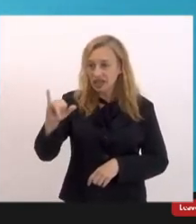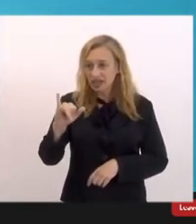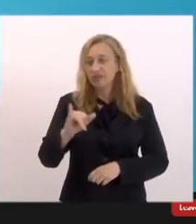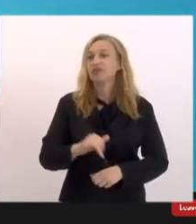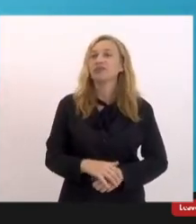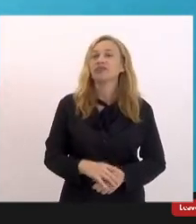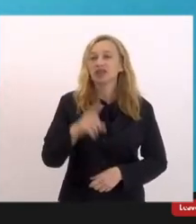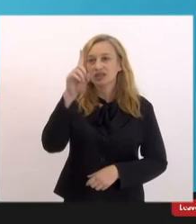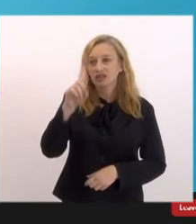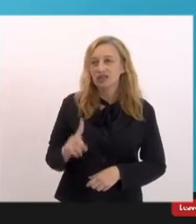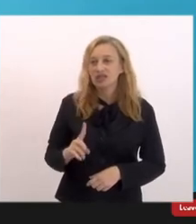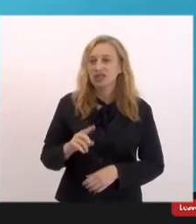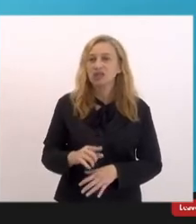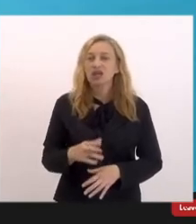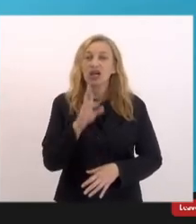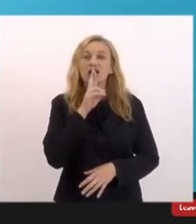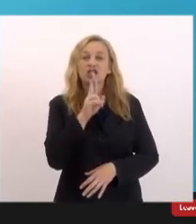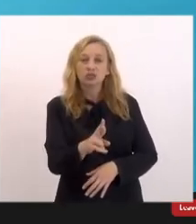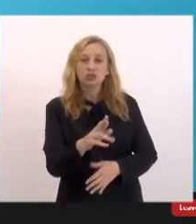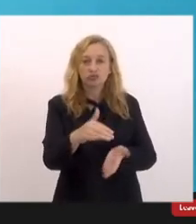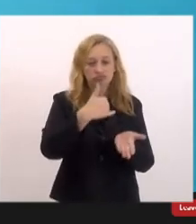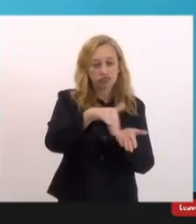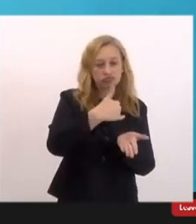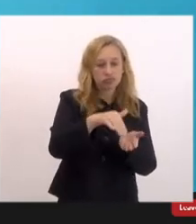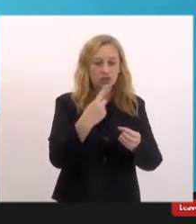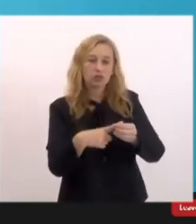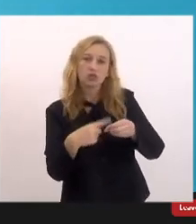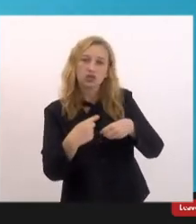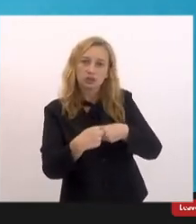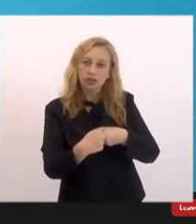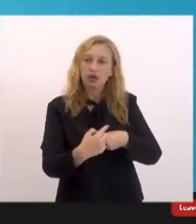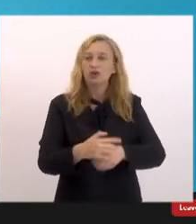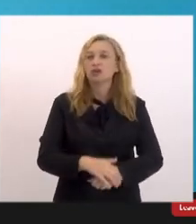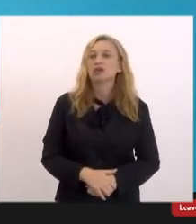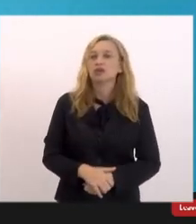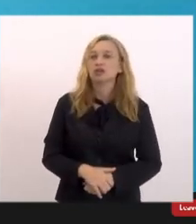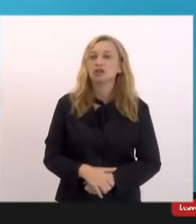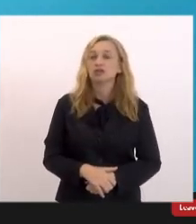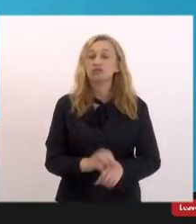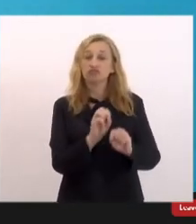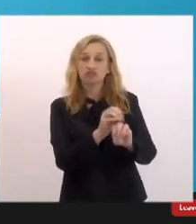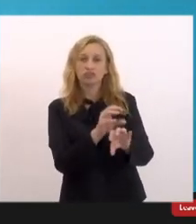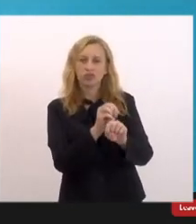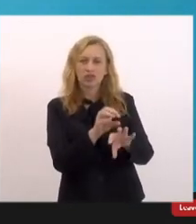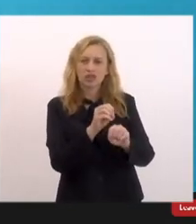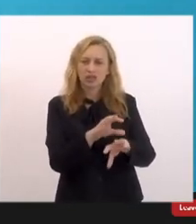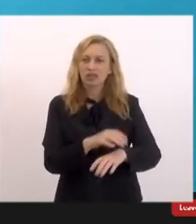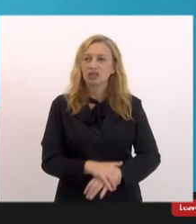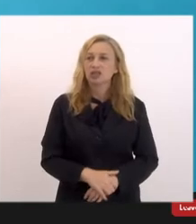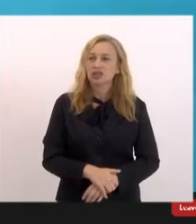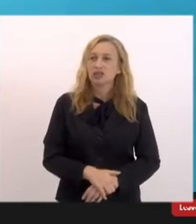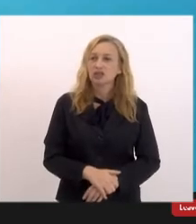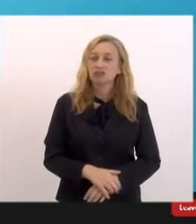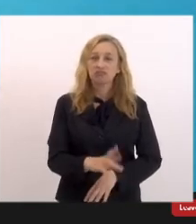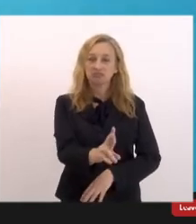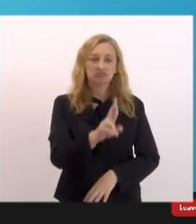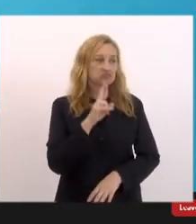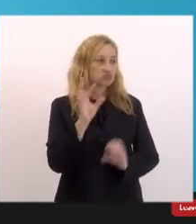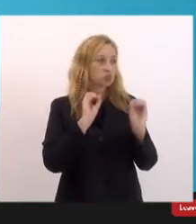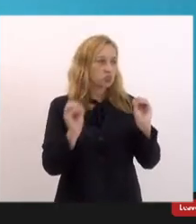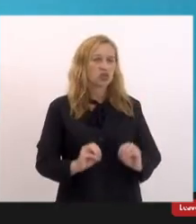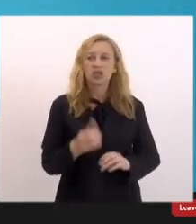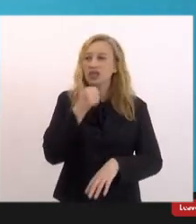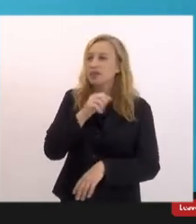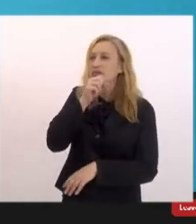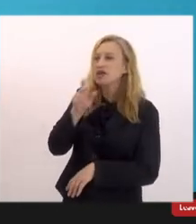Mas a gente não obtém resposta da Secretaria Municipal, né, de Educação. Eles não nos respondem. Tem mãe dizendo